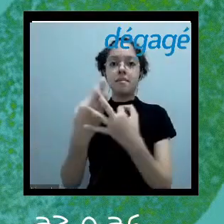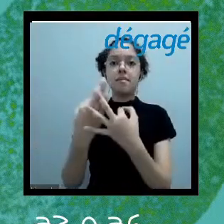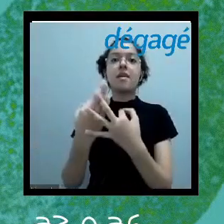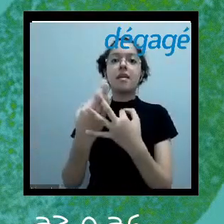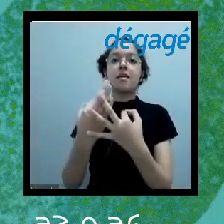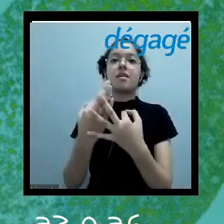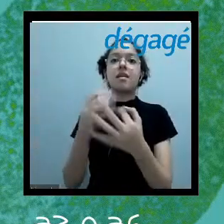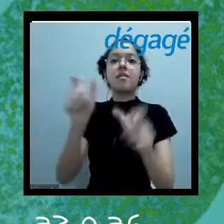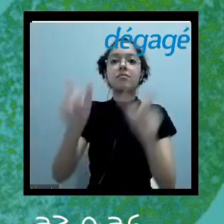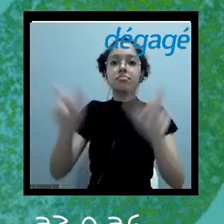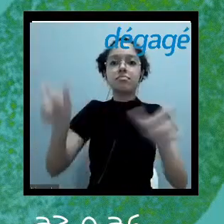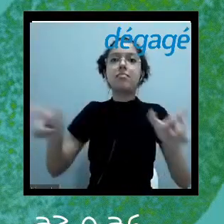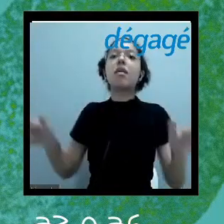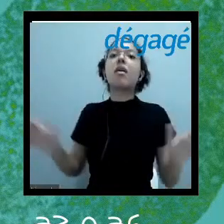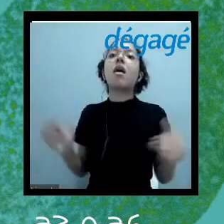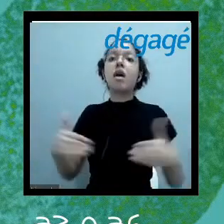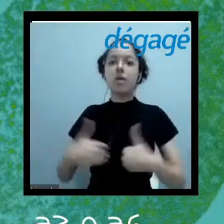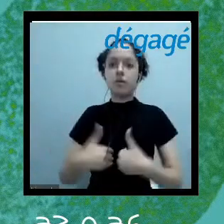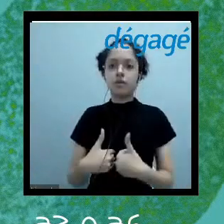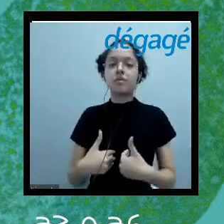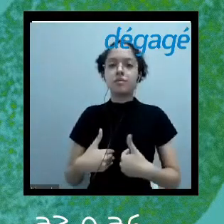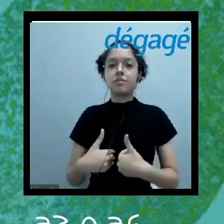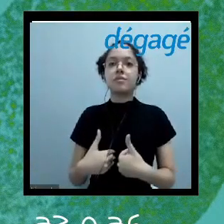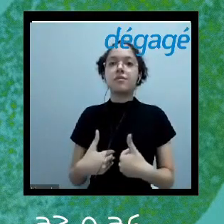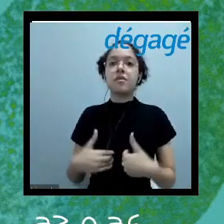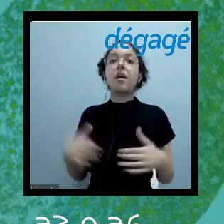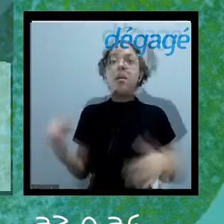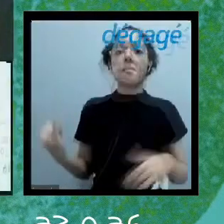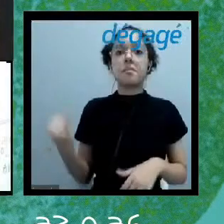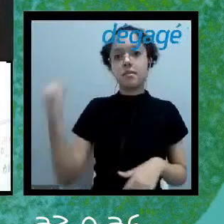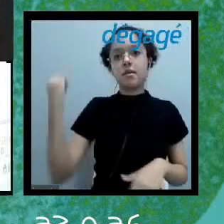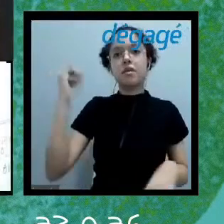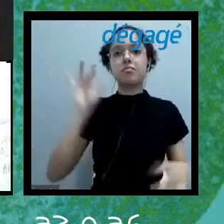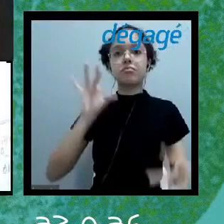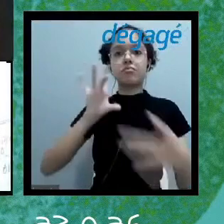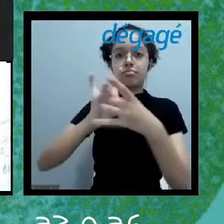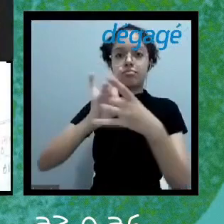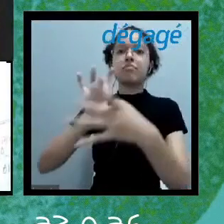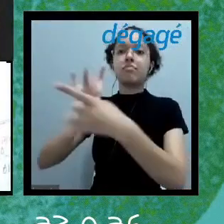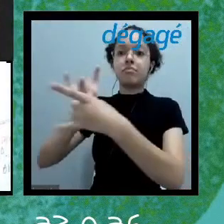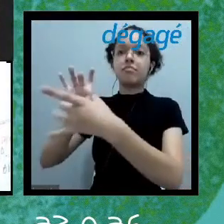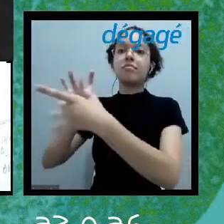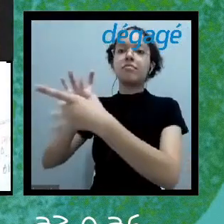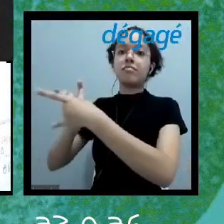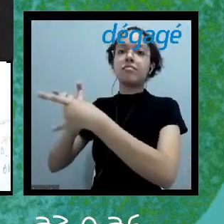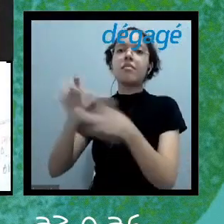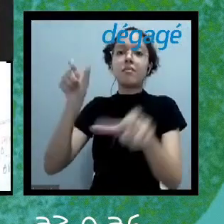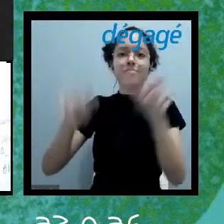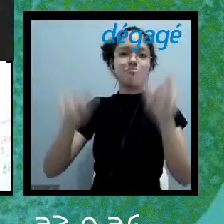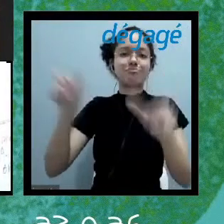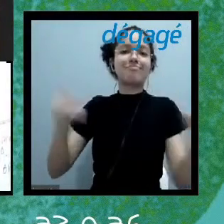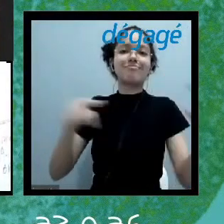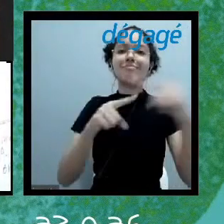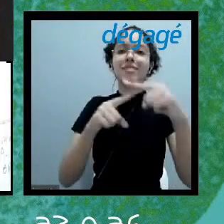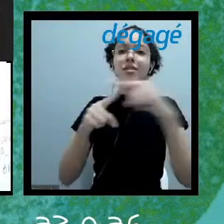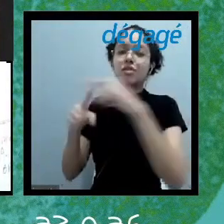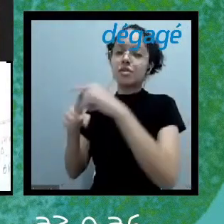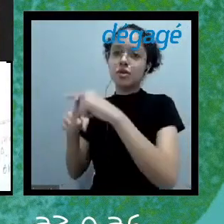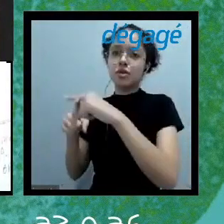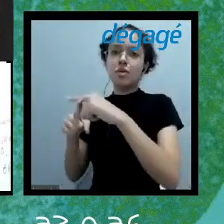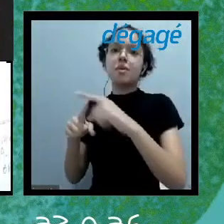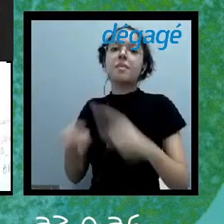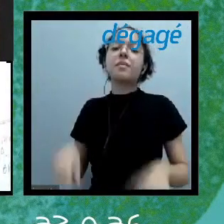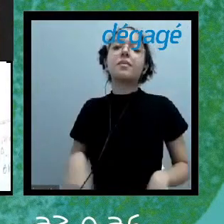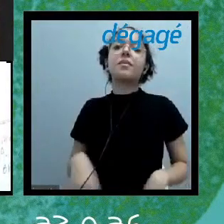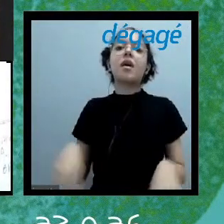Casa da Esperança, do Pequeno Cotolengo, né? São muitas pessoas e são atendidas ali pelo SUS, né?